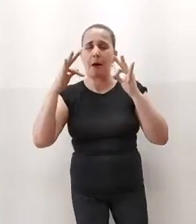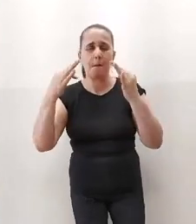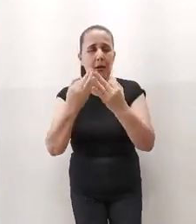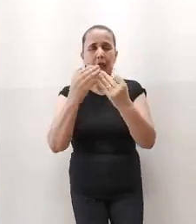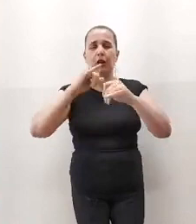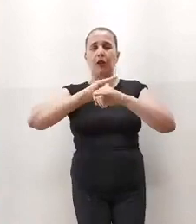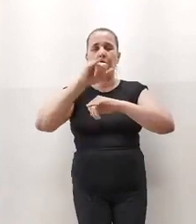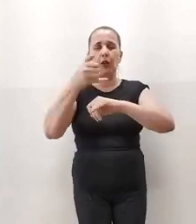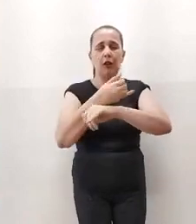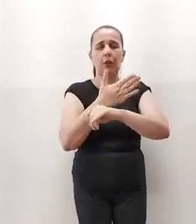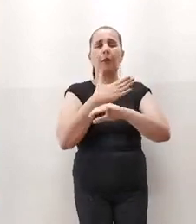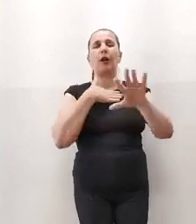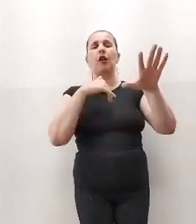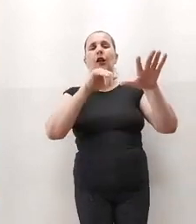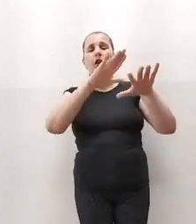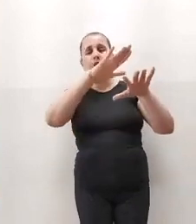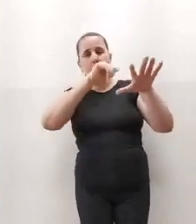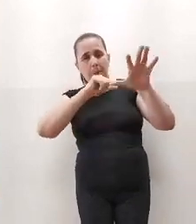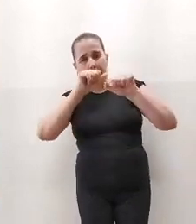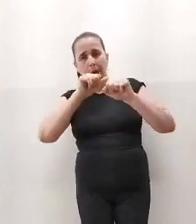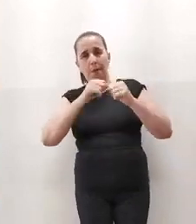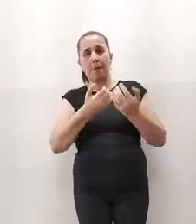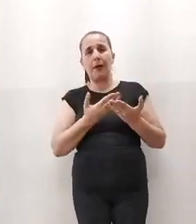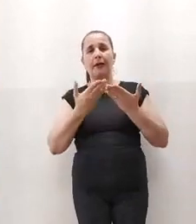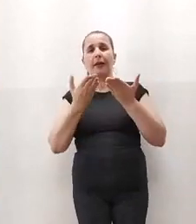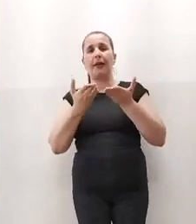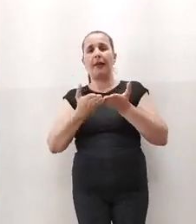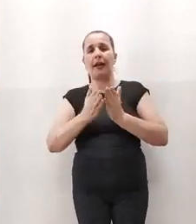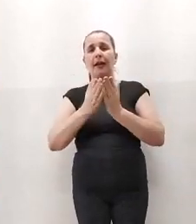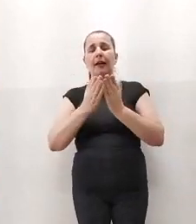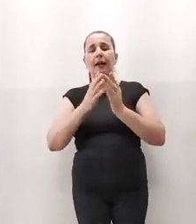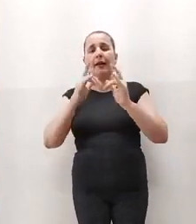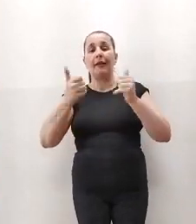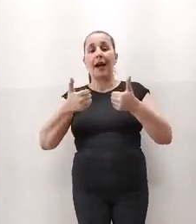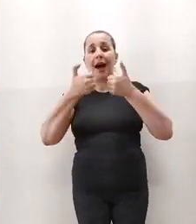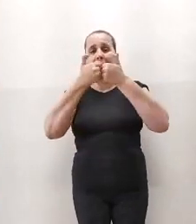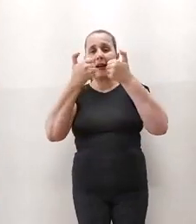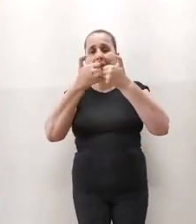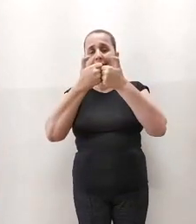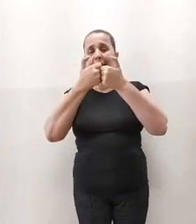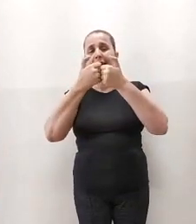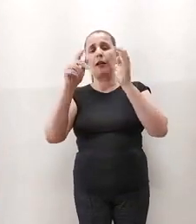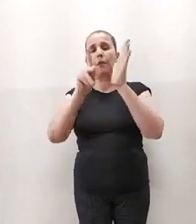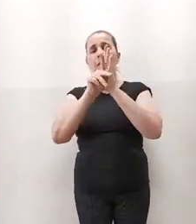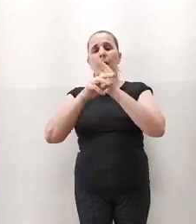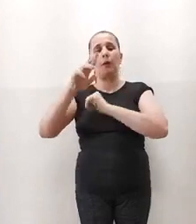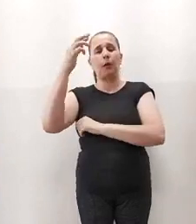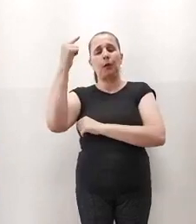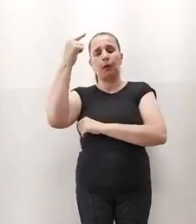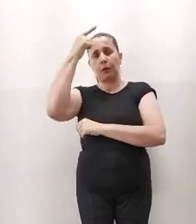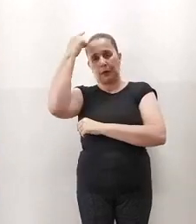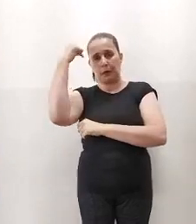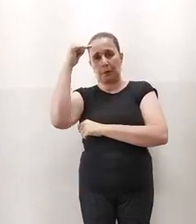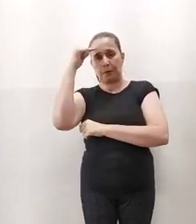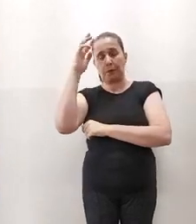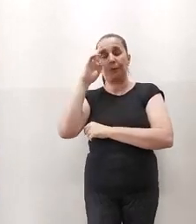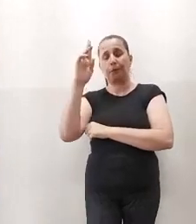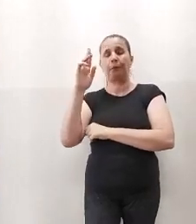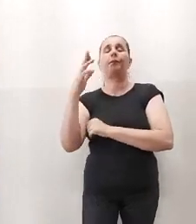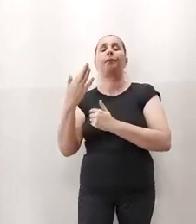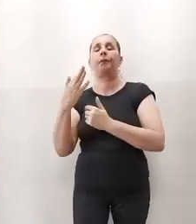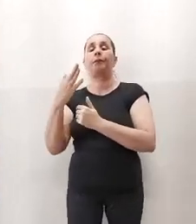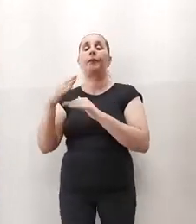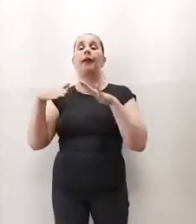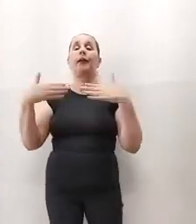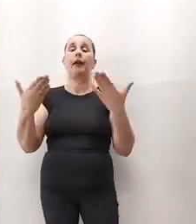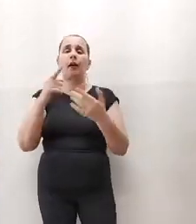de Jerusalém, para fazerem subir a arca da aliança do Senhor. Ou seja, ele fez um grande culto ali na construção que havia feito. E